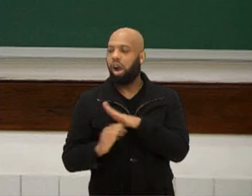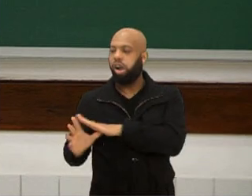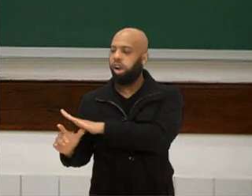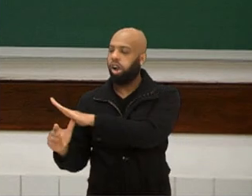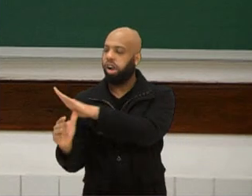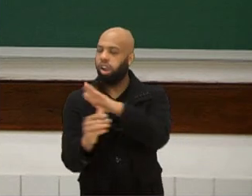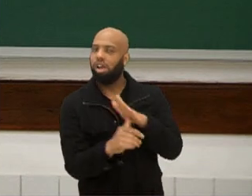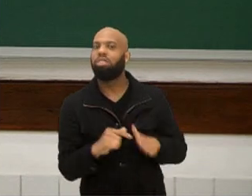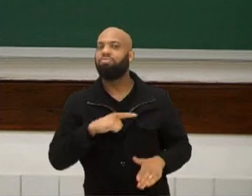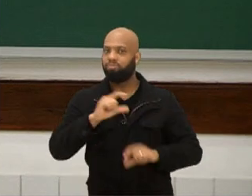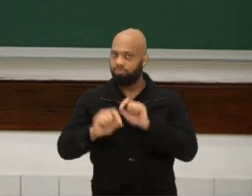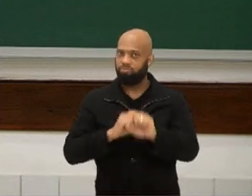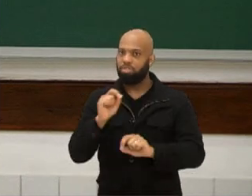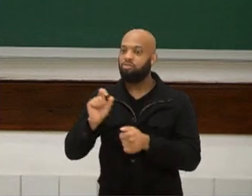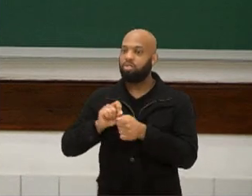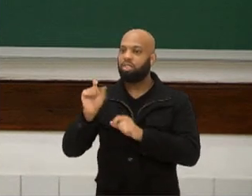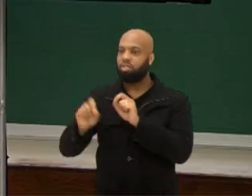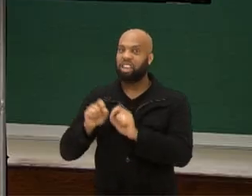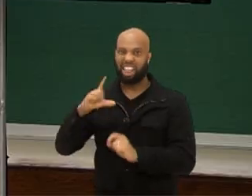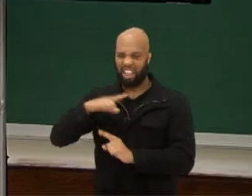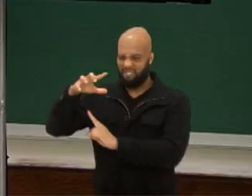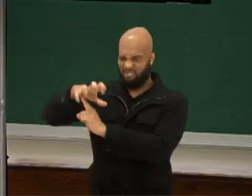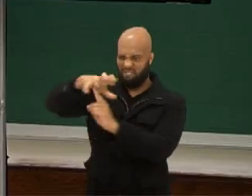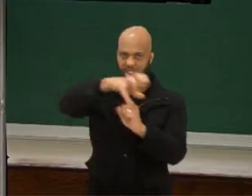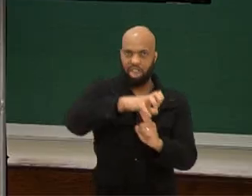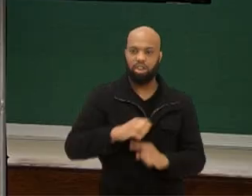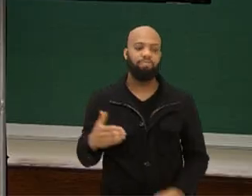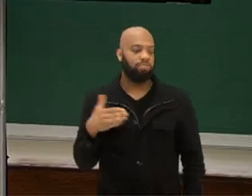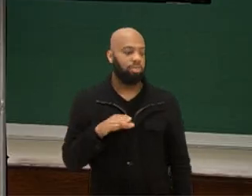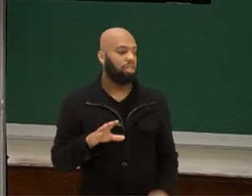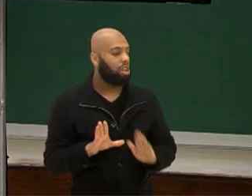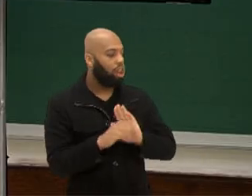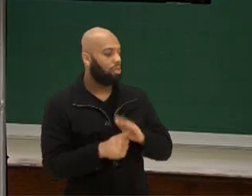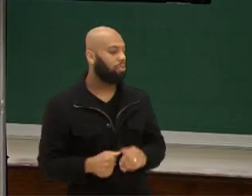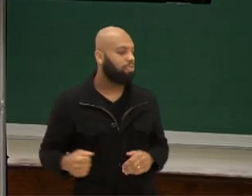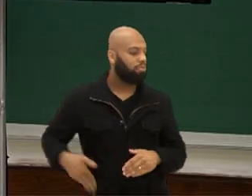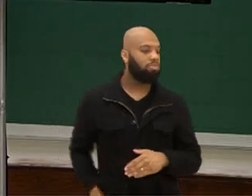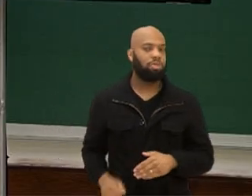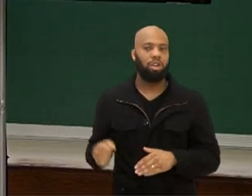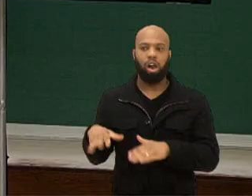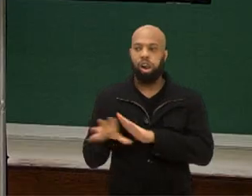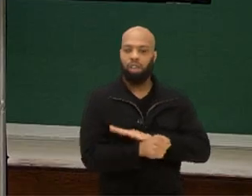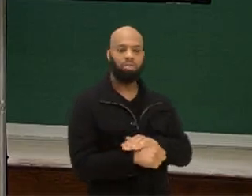nessa feira ali fazendo exatamente isso, roubando.